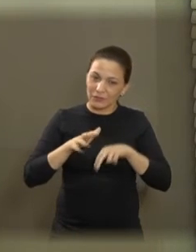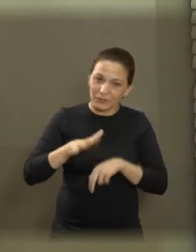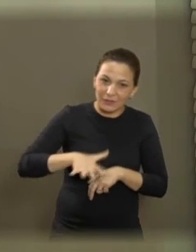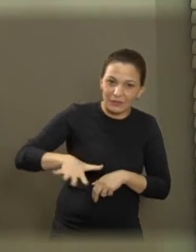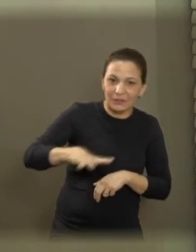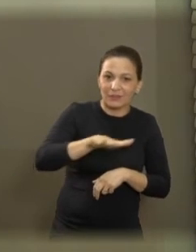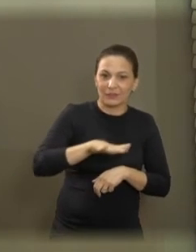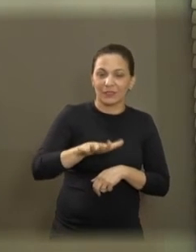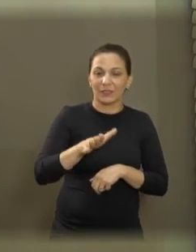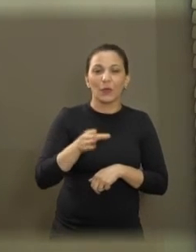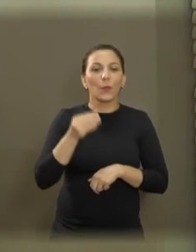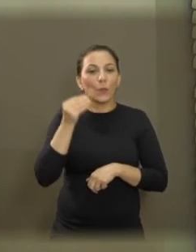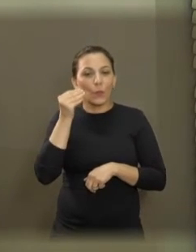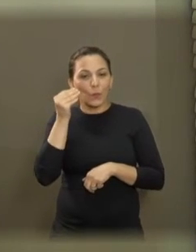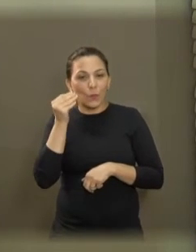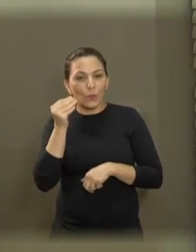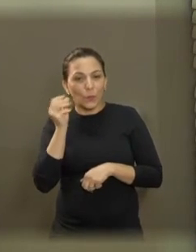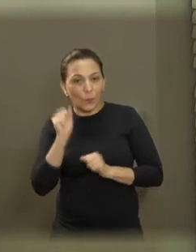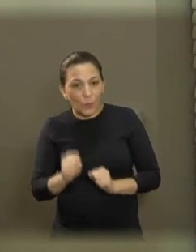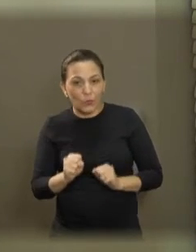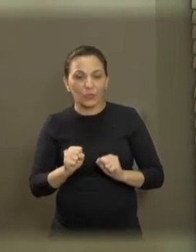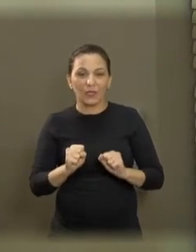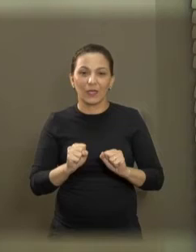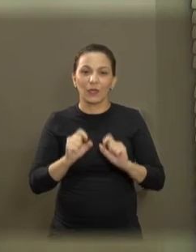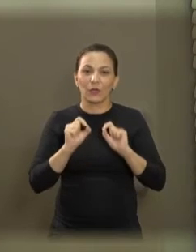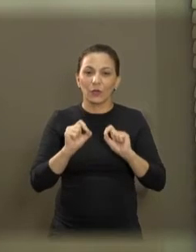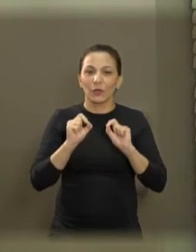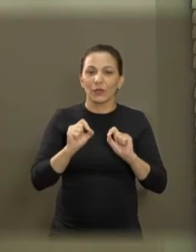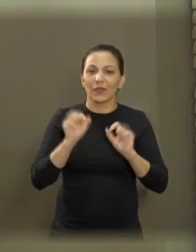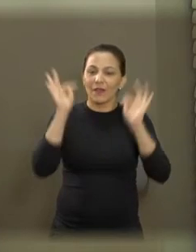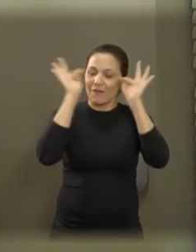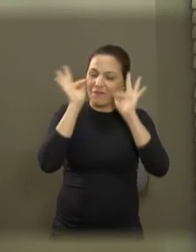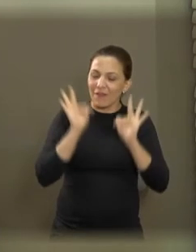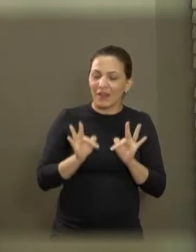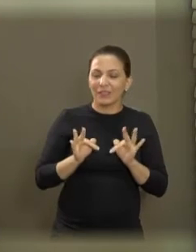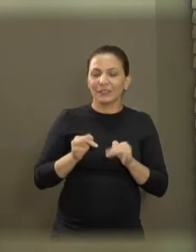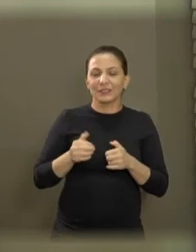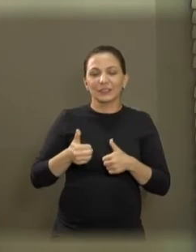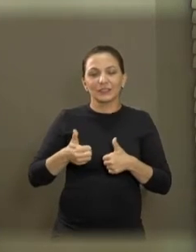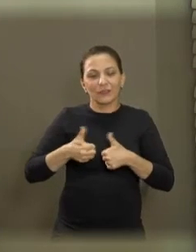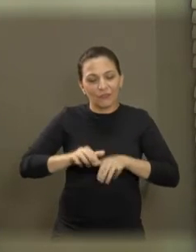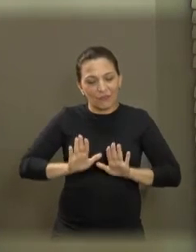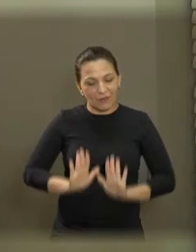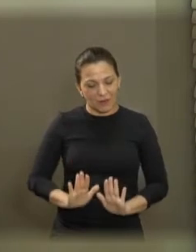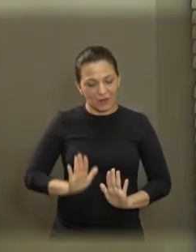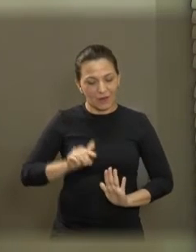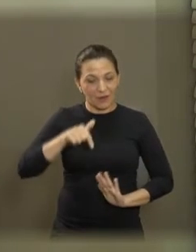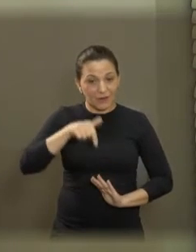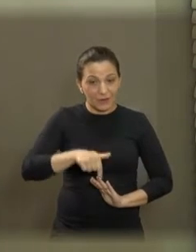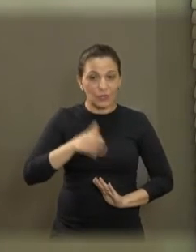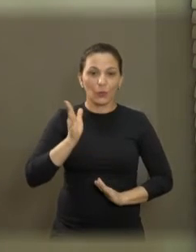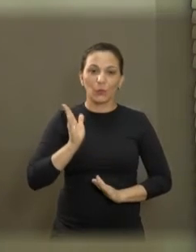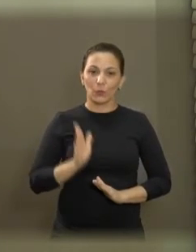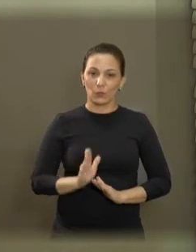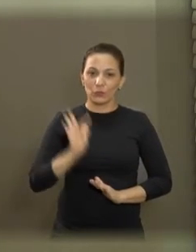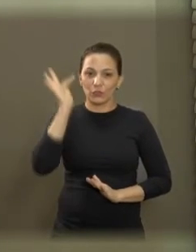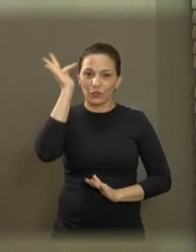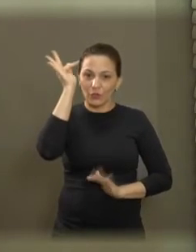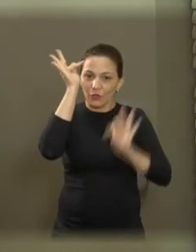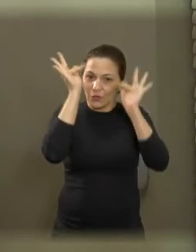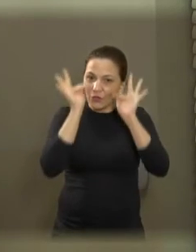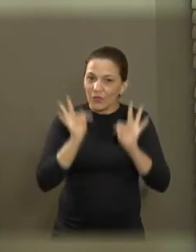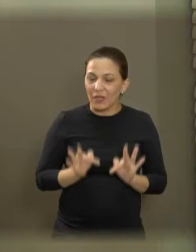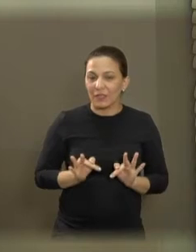de possibilidades, é uma conjunção extremamente feliz. Extremamente feliz para todos nós e extremamente feliz